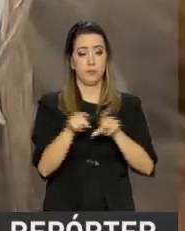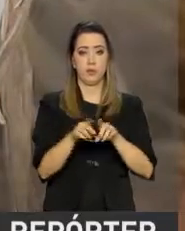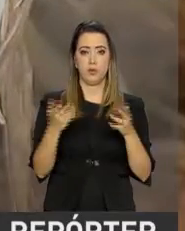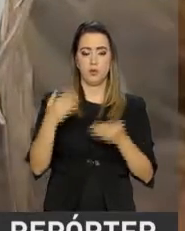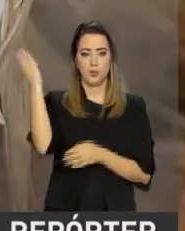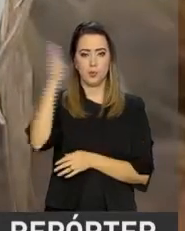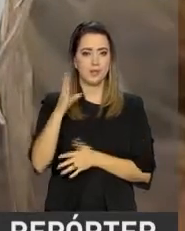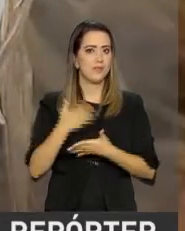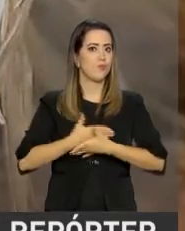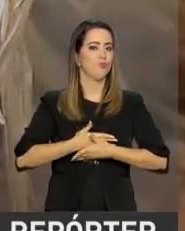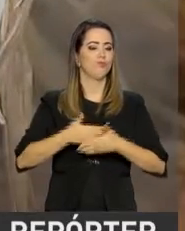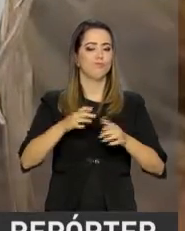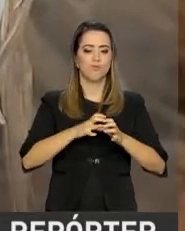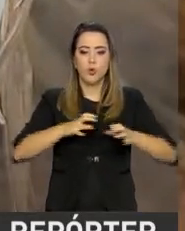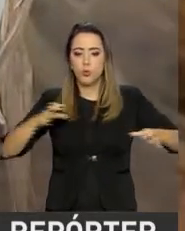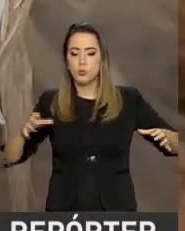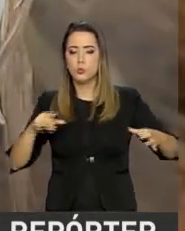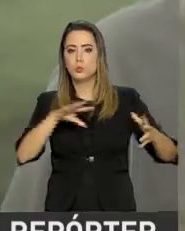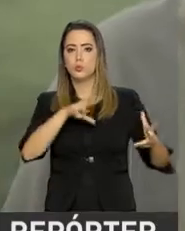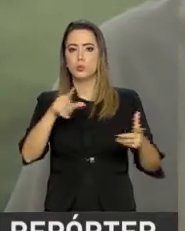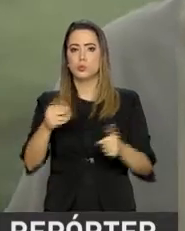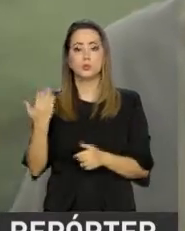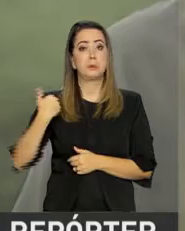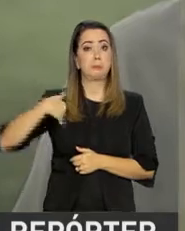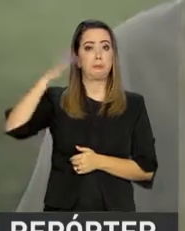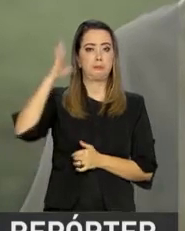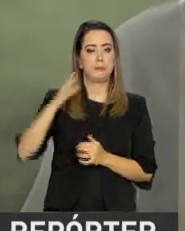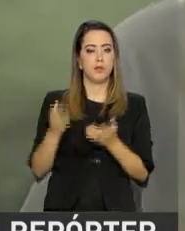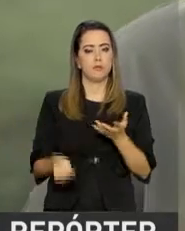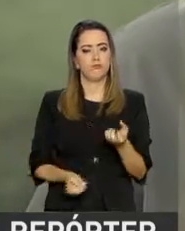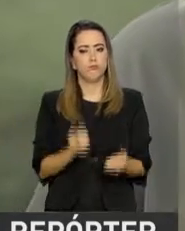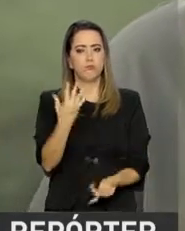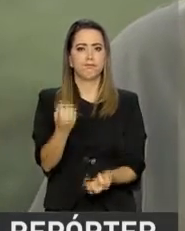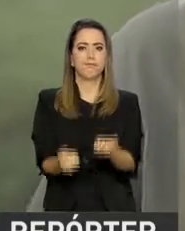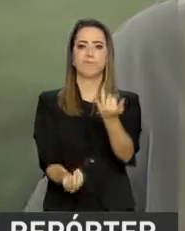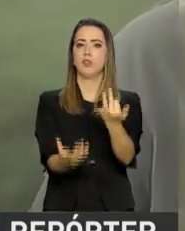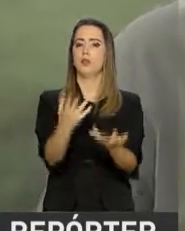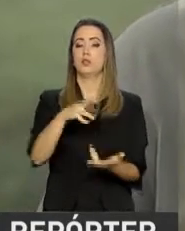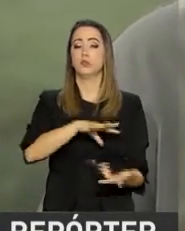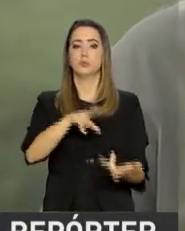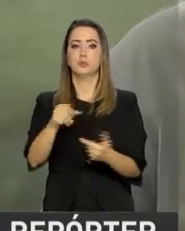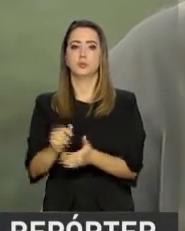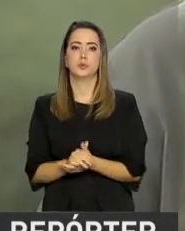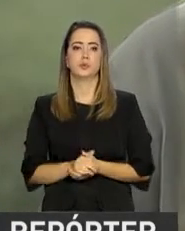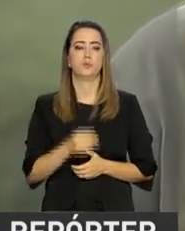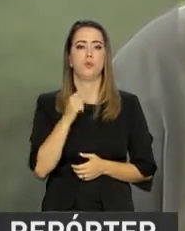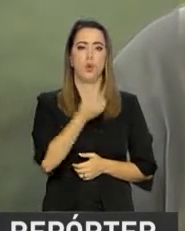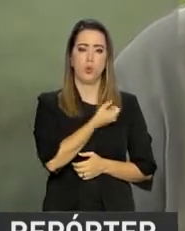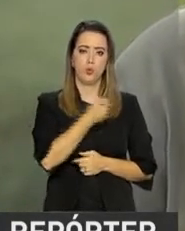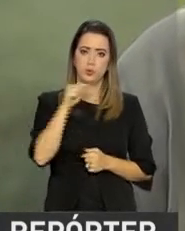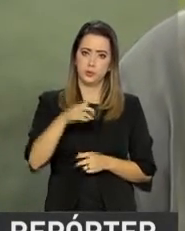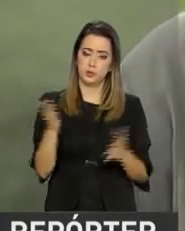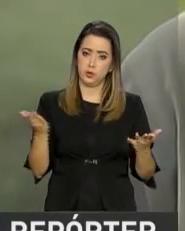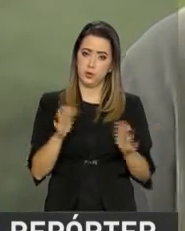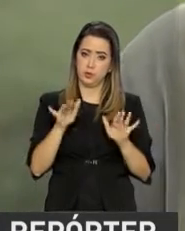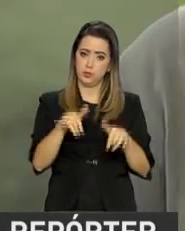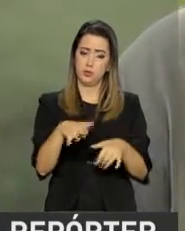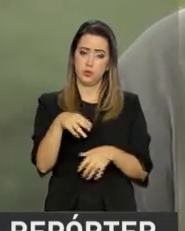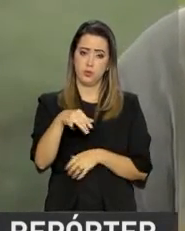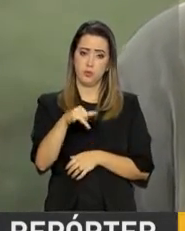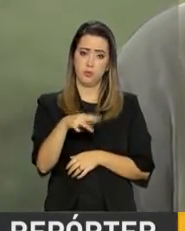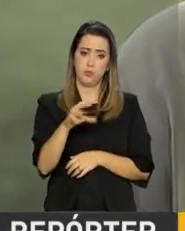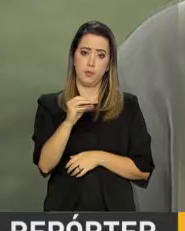brasil é o maior produtor mundial os dados da safra 2017/2018 que termina agora em março